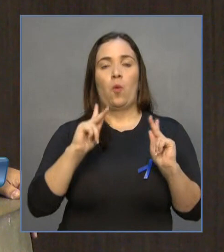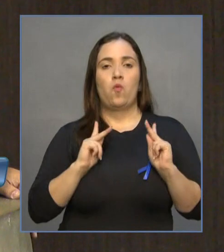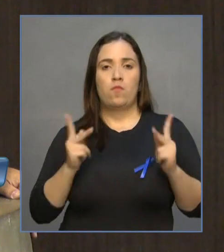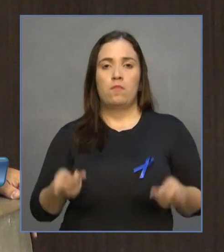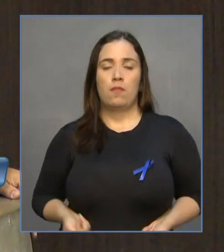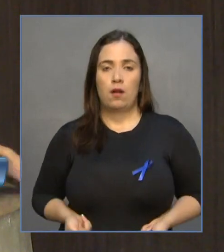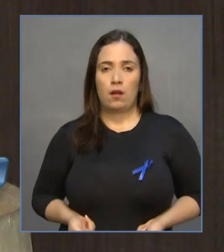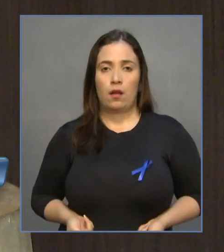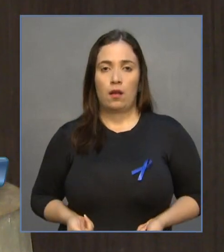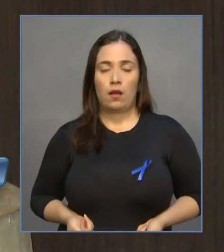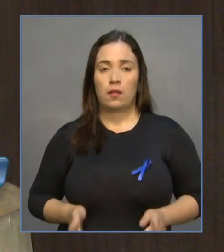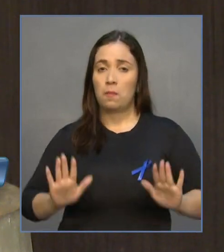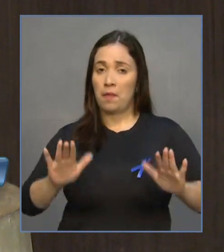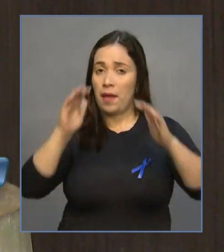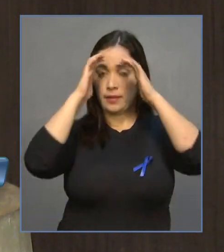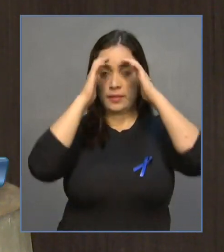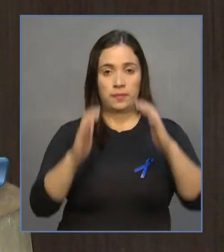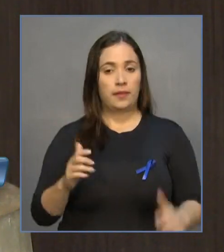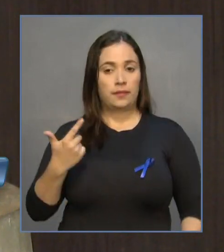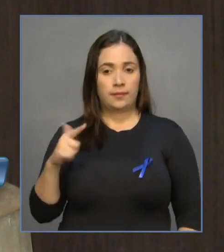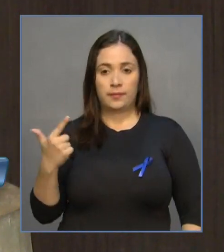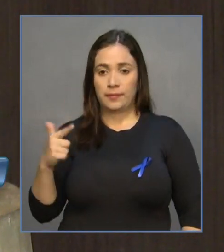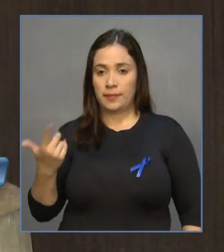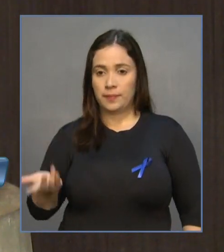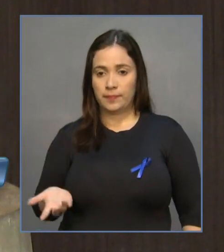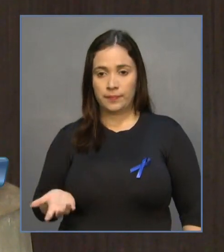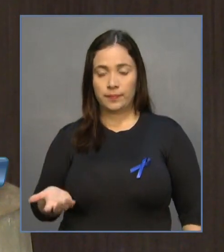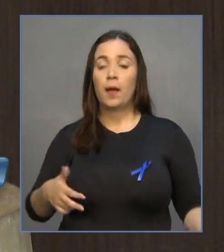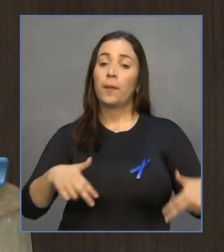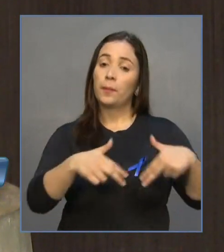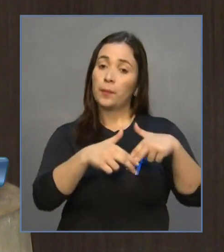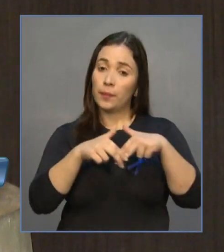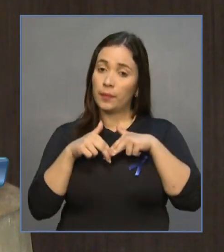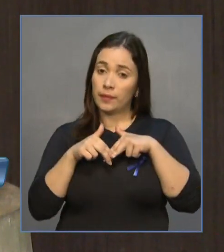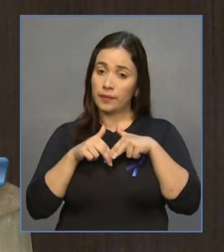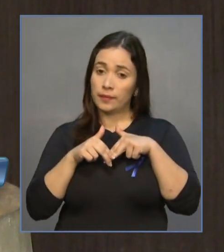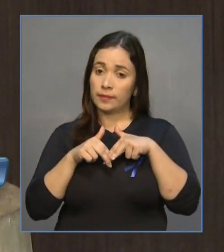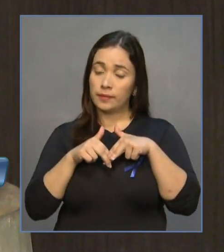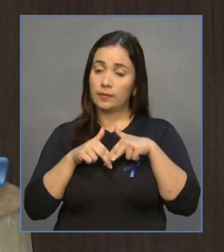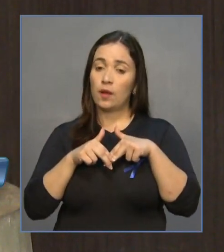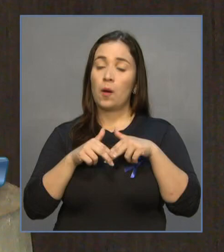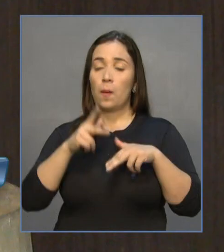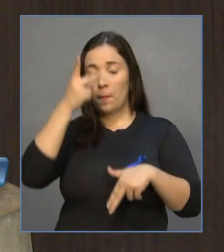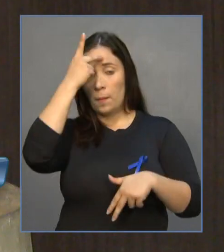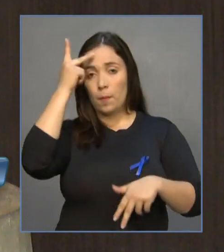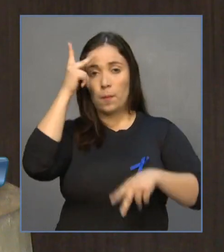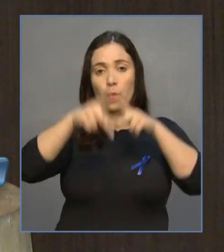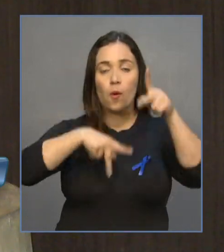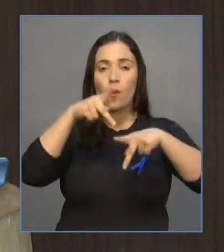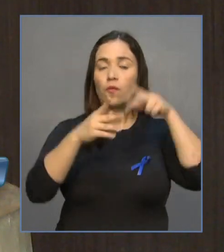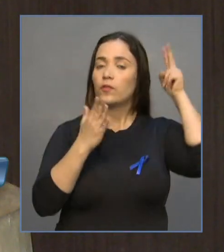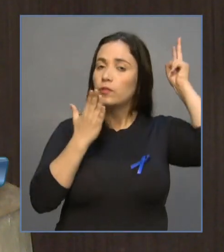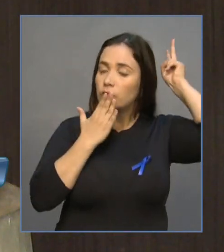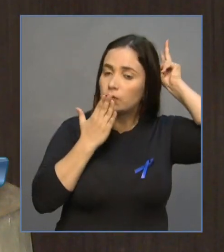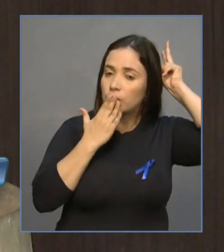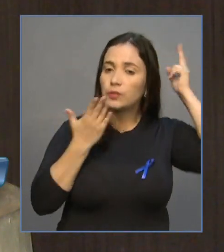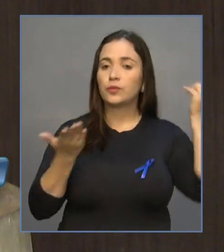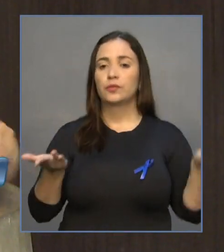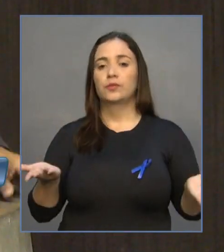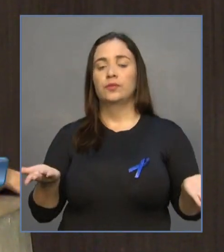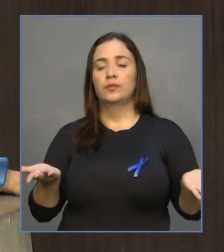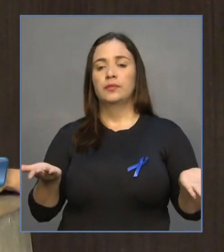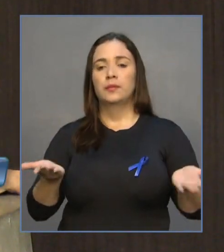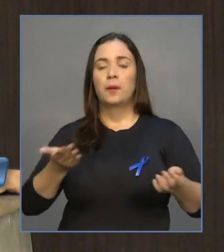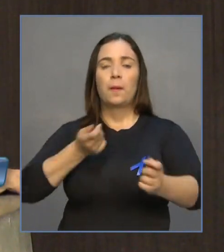respeitado. É por isso que as comunidades indígenas, por isso que